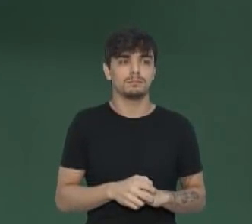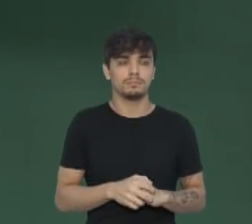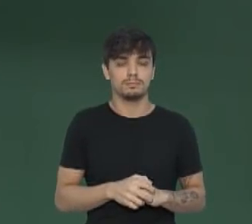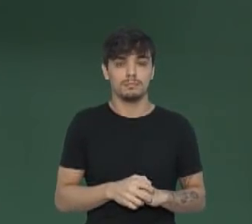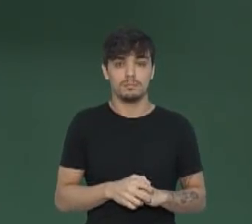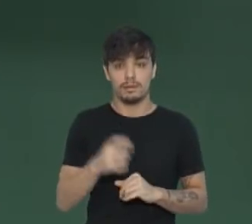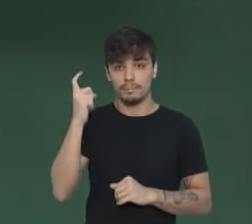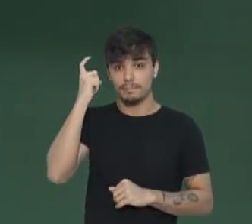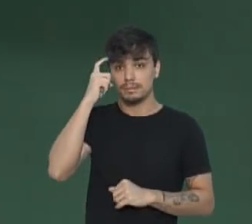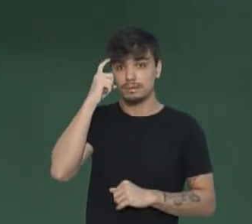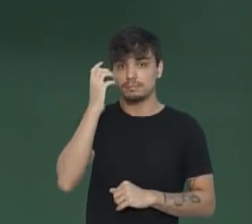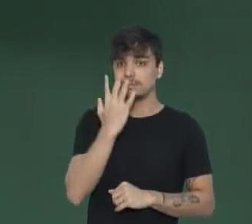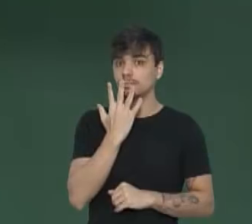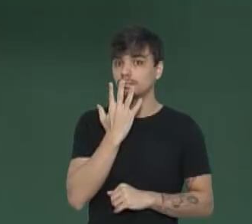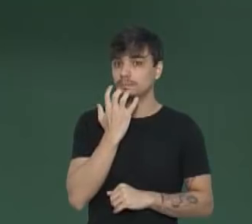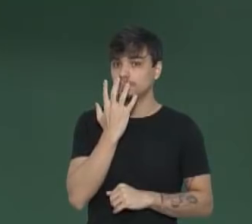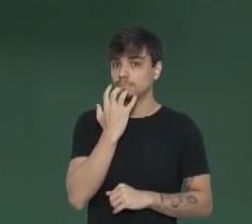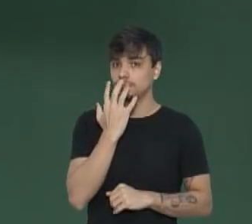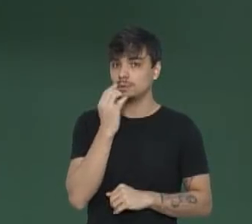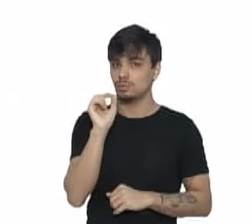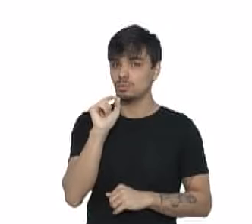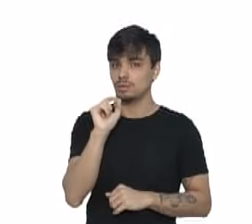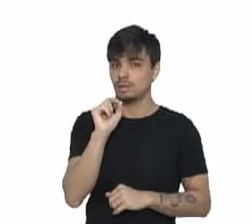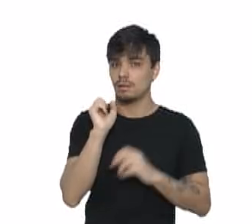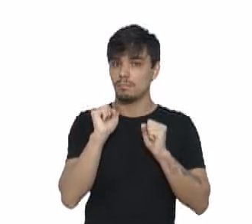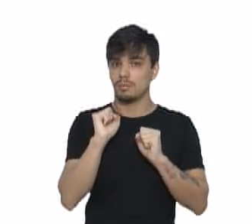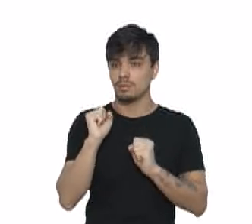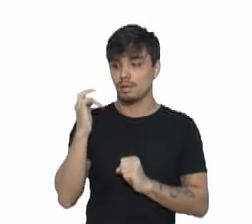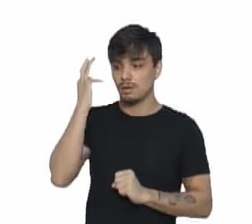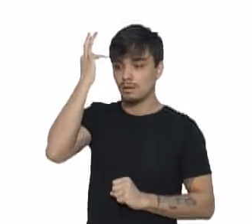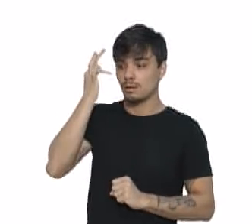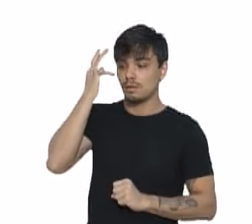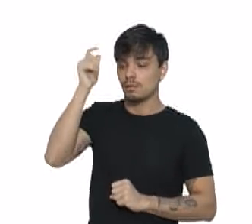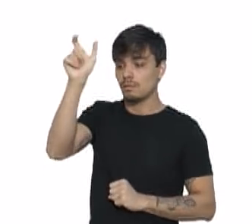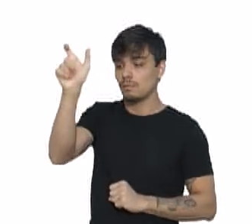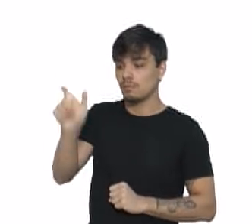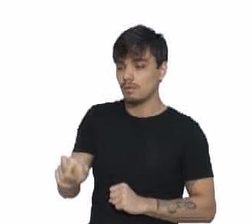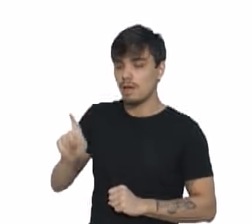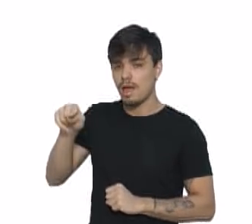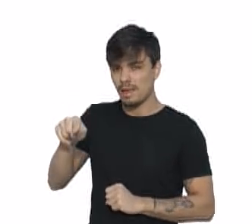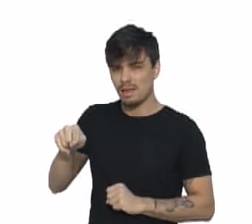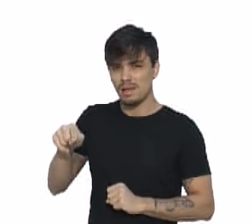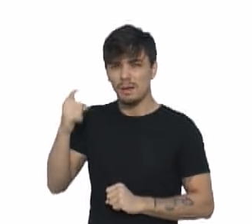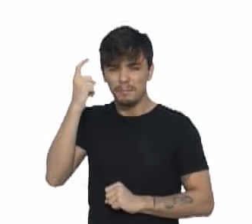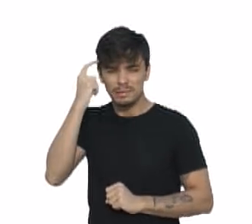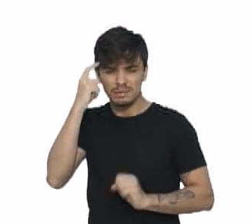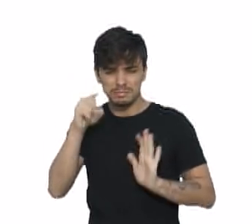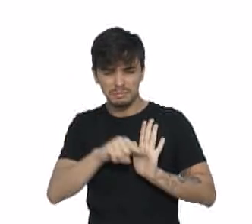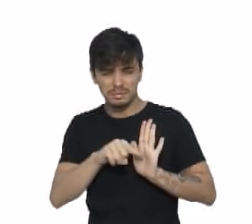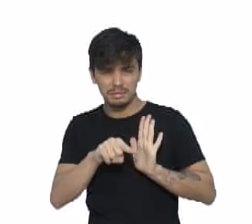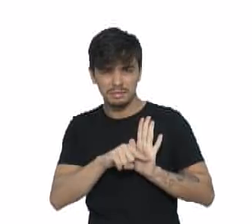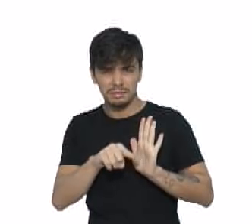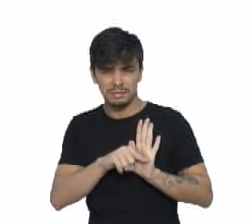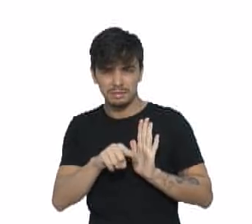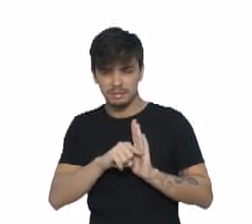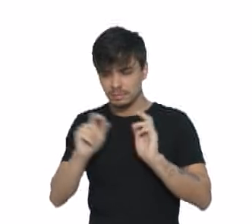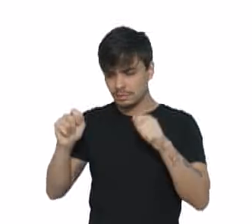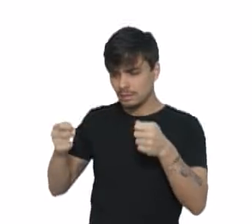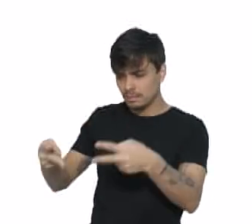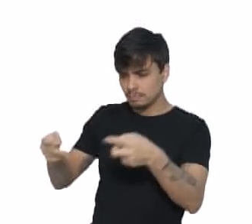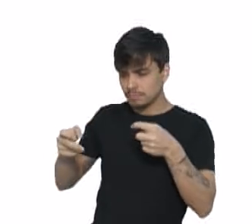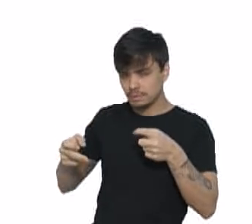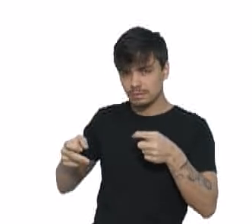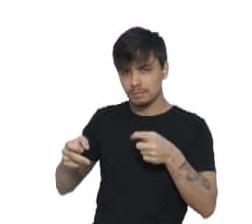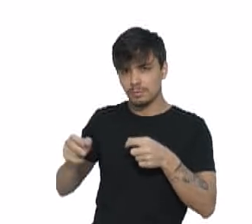dentro do pensamento do Nietzsche, a gente pode dizer que o filósofo é um pessimista incondicional, capaz de perceber que o sofrimento só